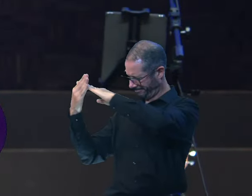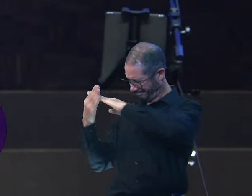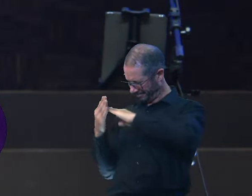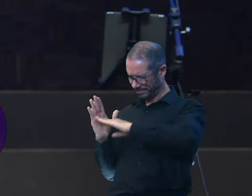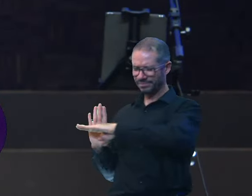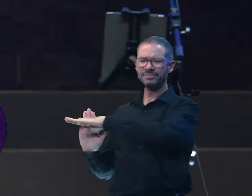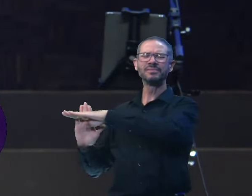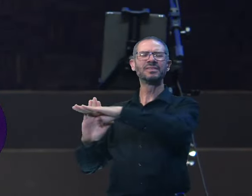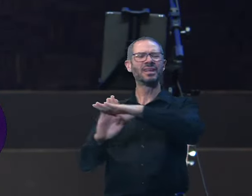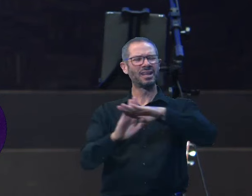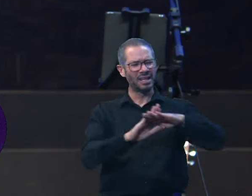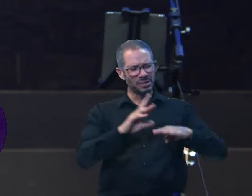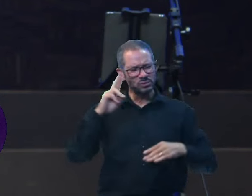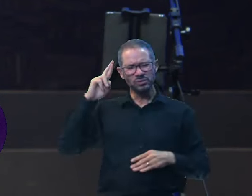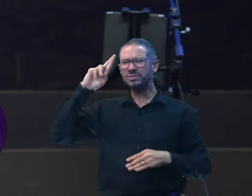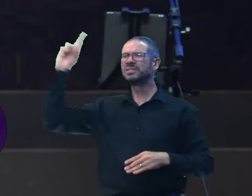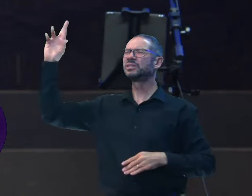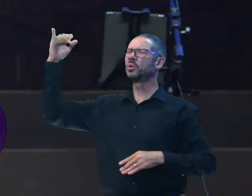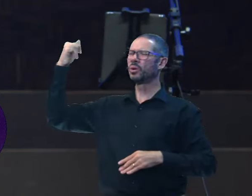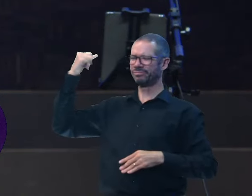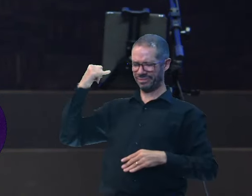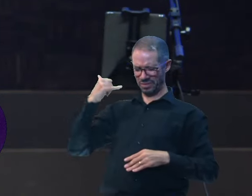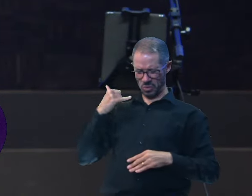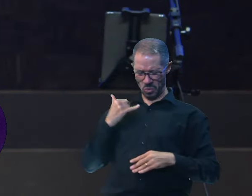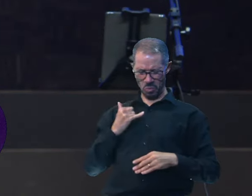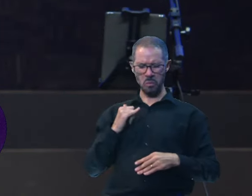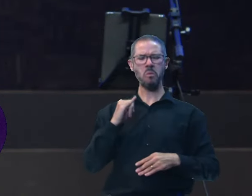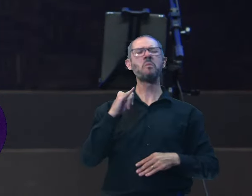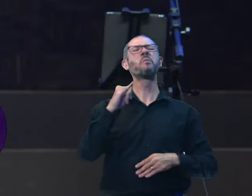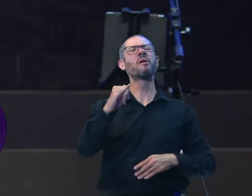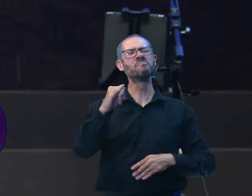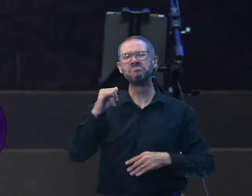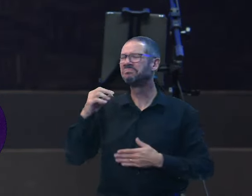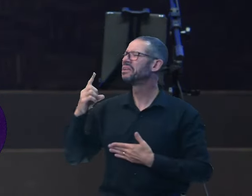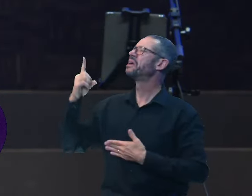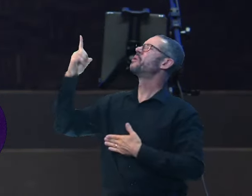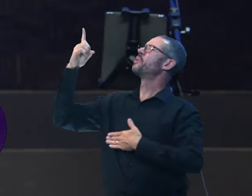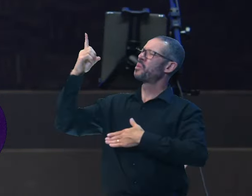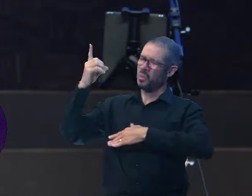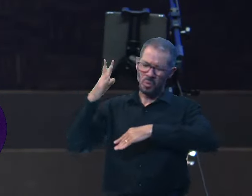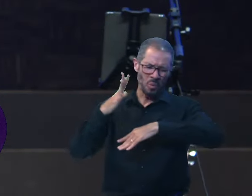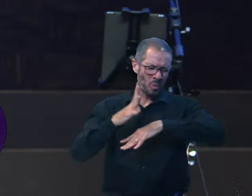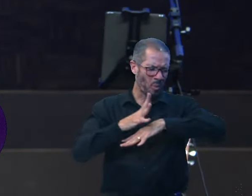nós, me cala para que apenas o Senhor fale. Mas Deus, cura.